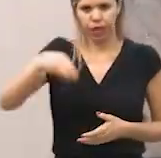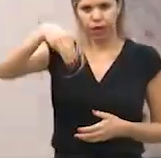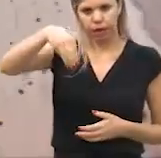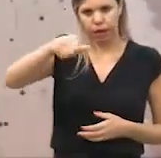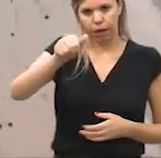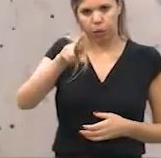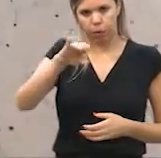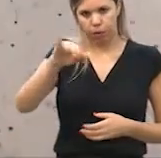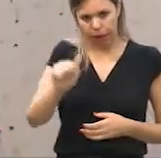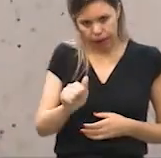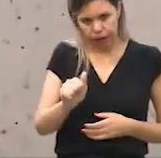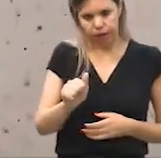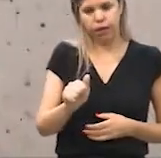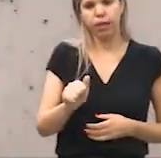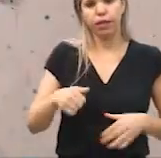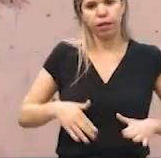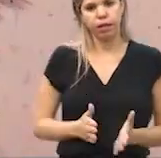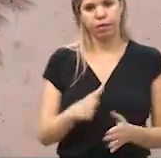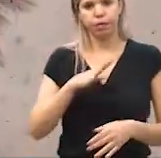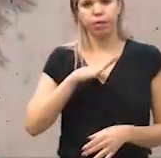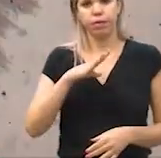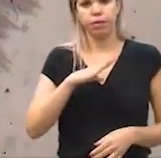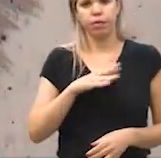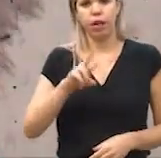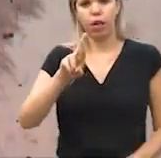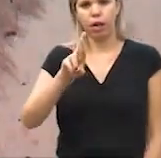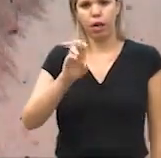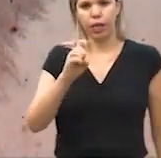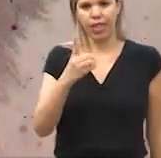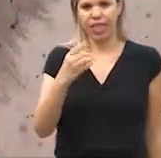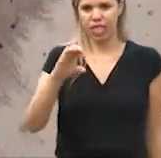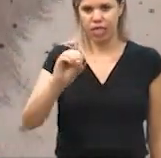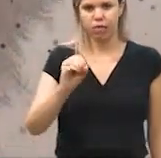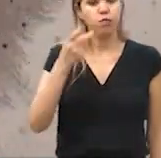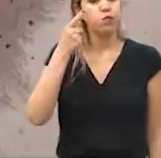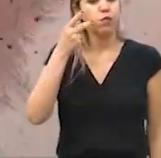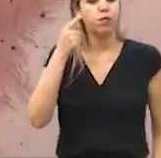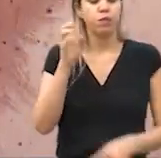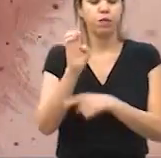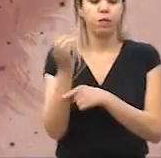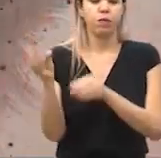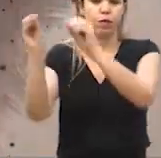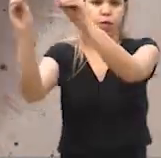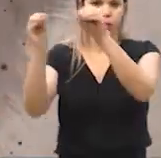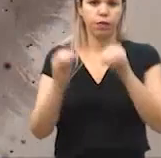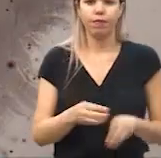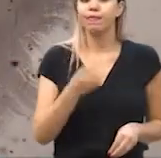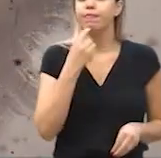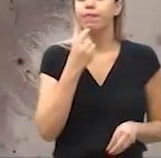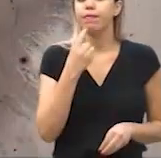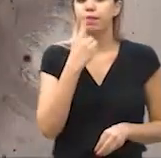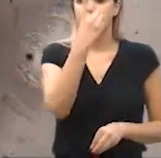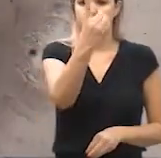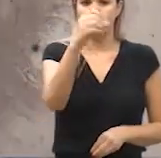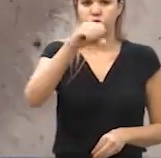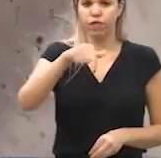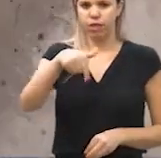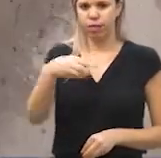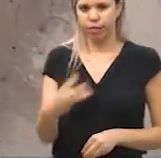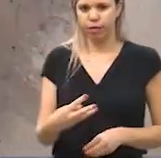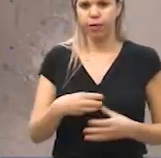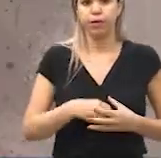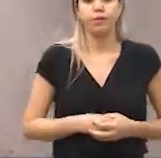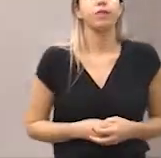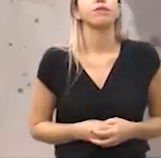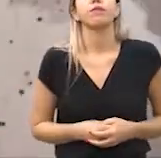Maria de Lourdes Vieira da Silva nasceu na cidade de Redenção, no Ceará, e veio para Campinas em